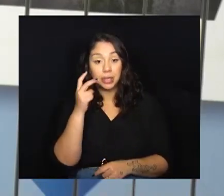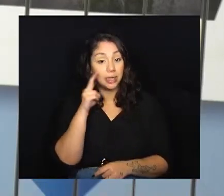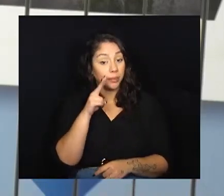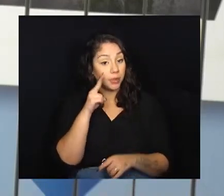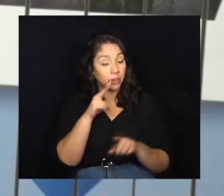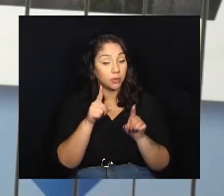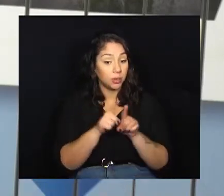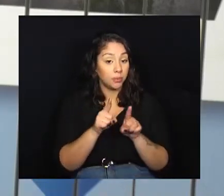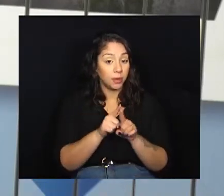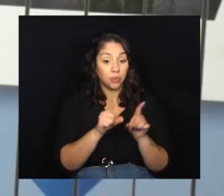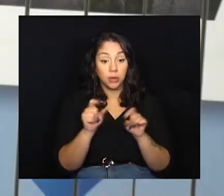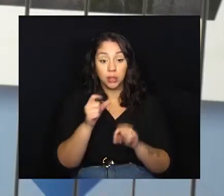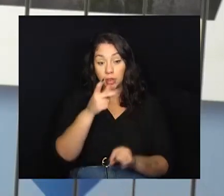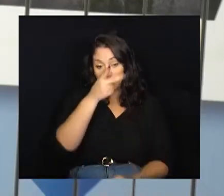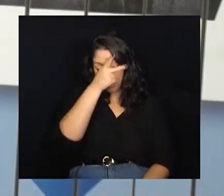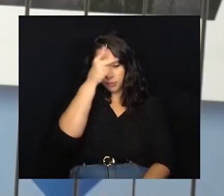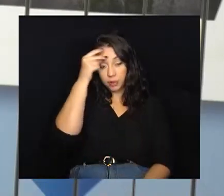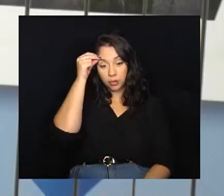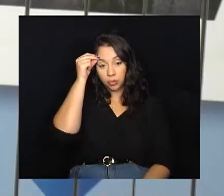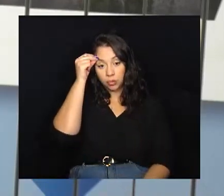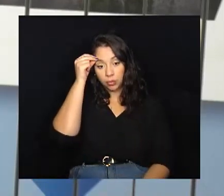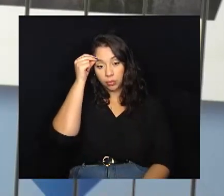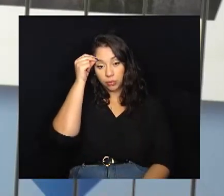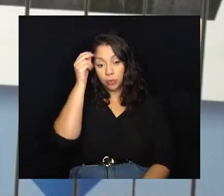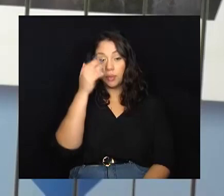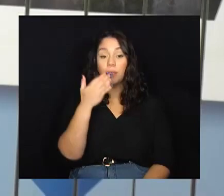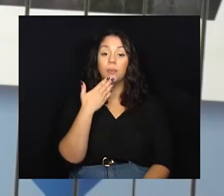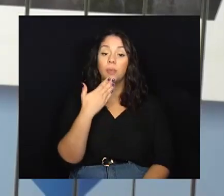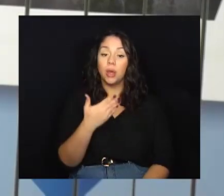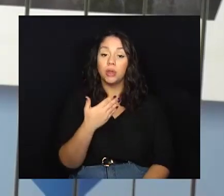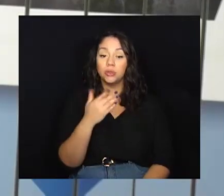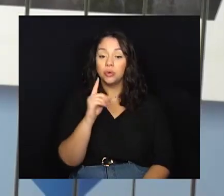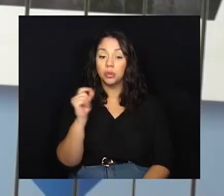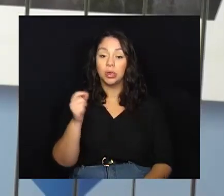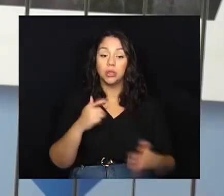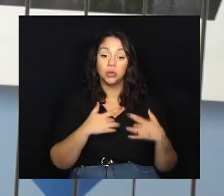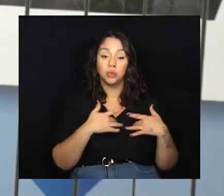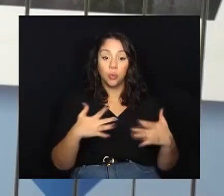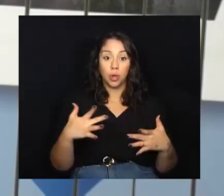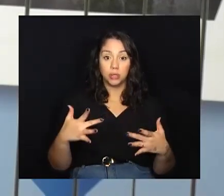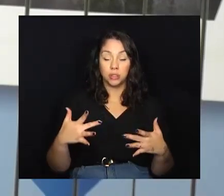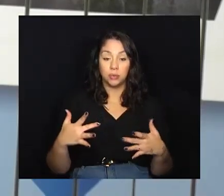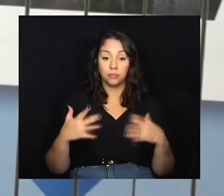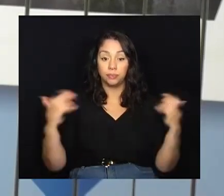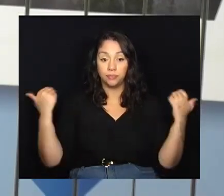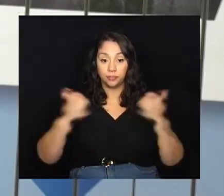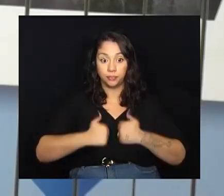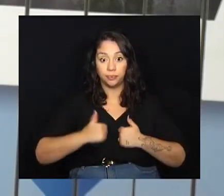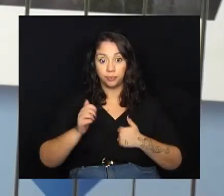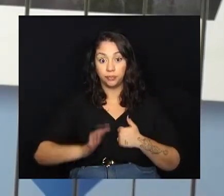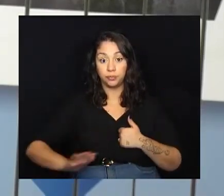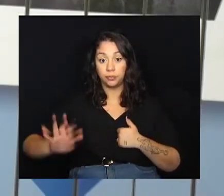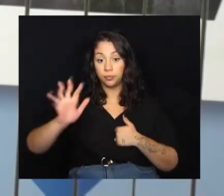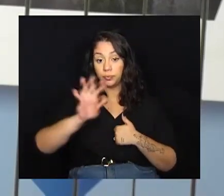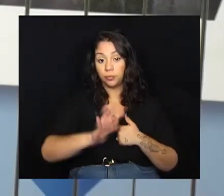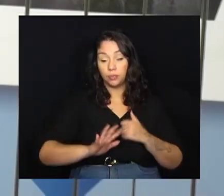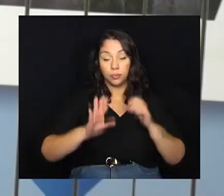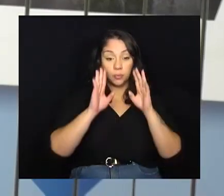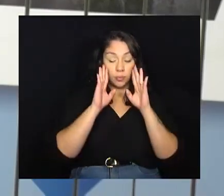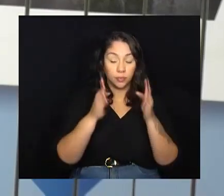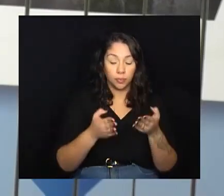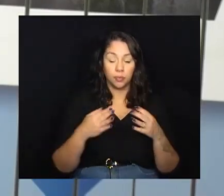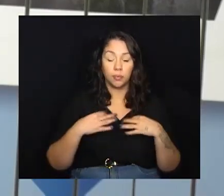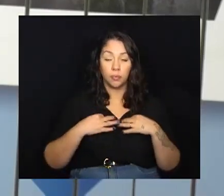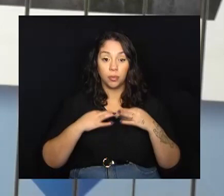a prefeitura pede justamente para doação de os galhos em geral em especial roupas